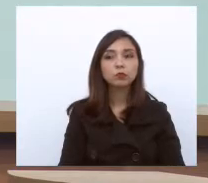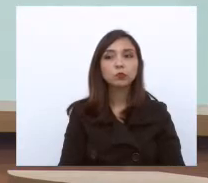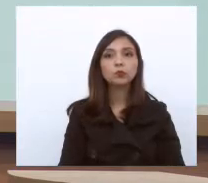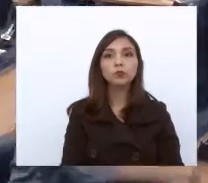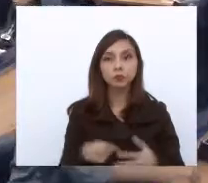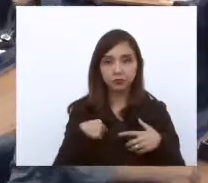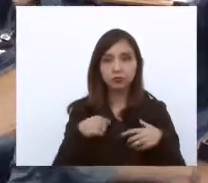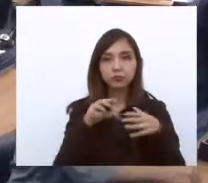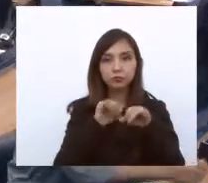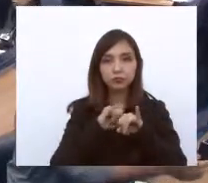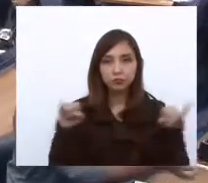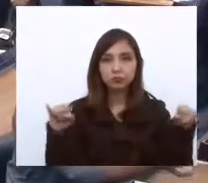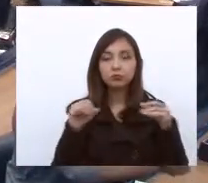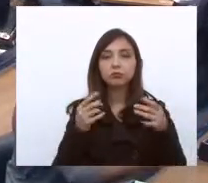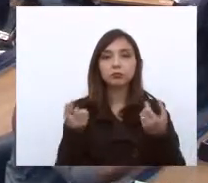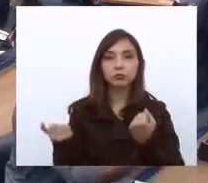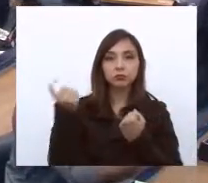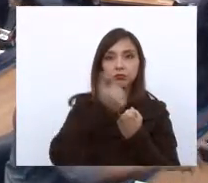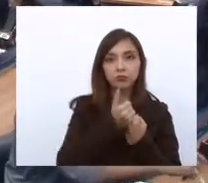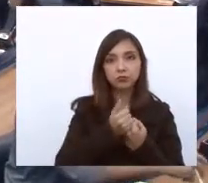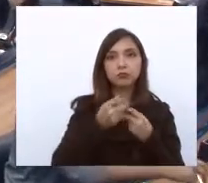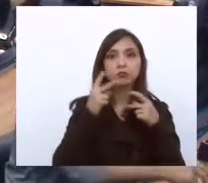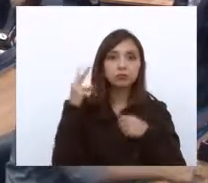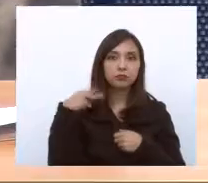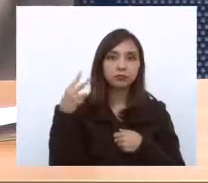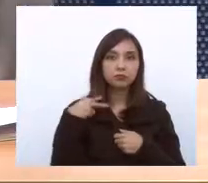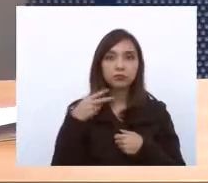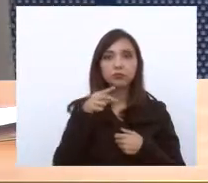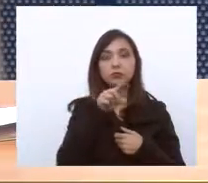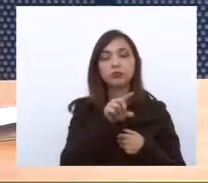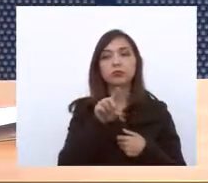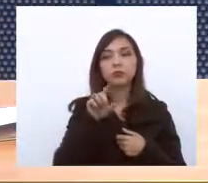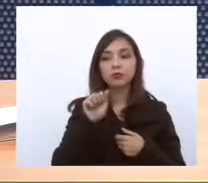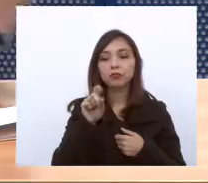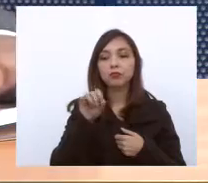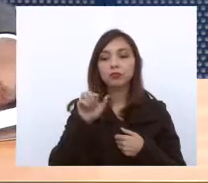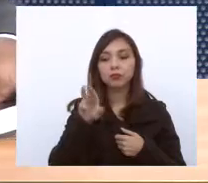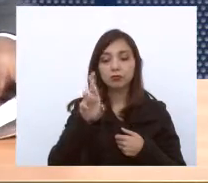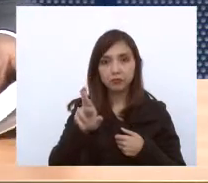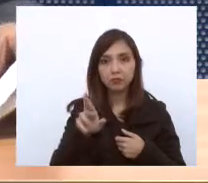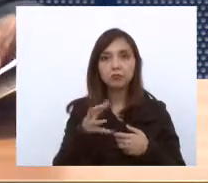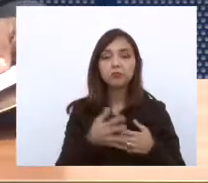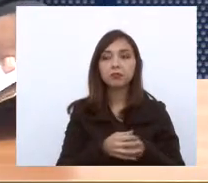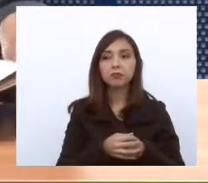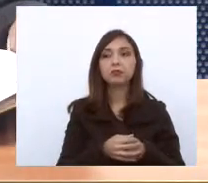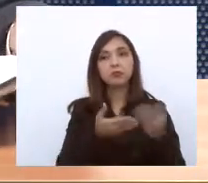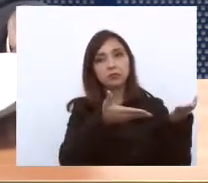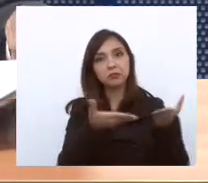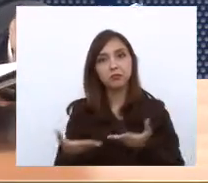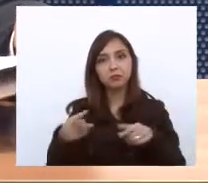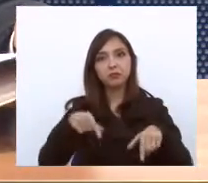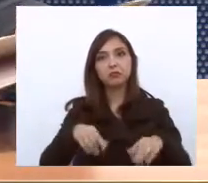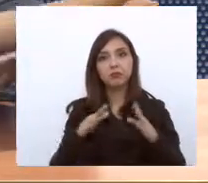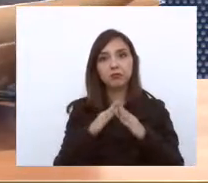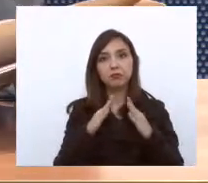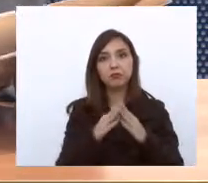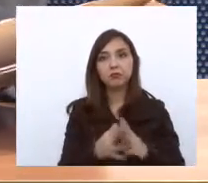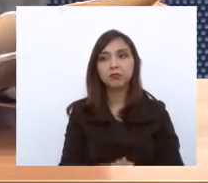Declaro empossado no cargo de vereador o senhor Ademir Ernesto Oliveira. Seja bem-vindo a essa casa,